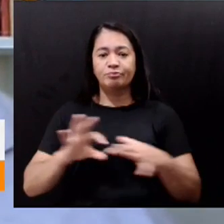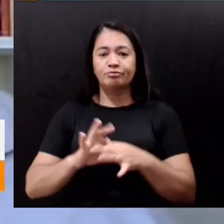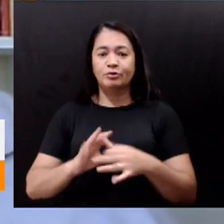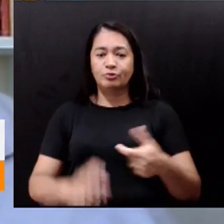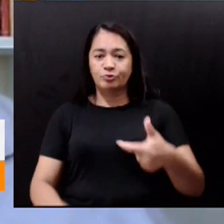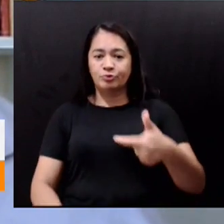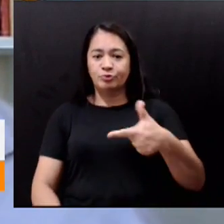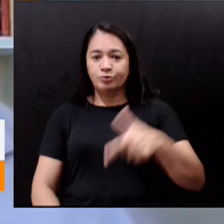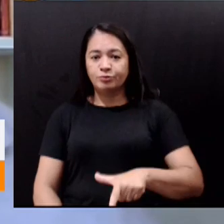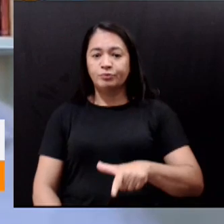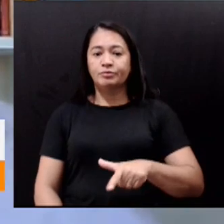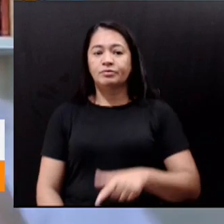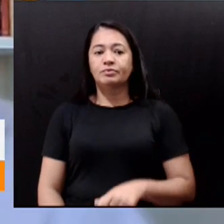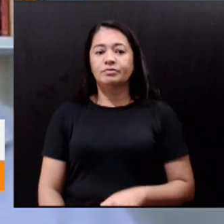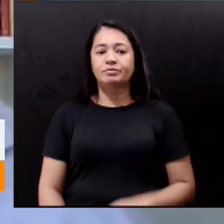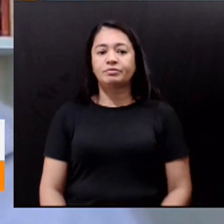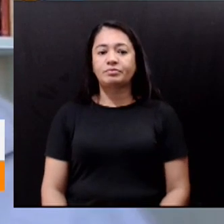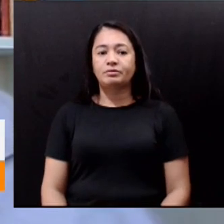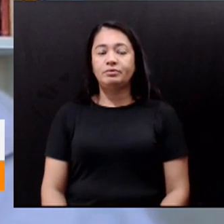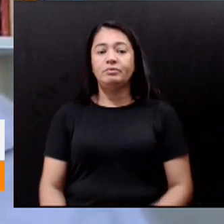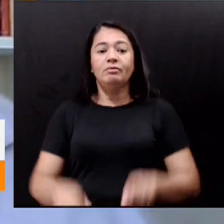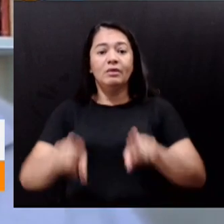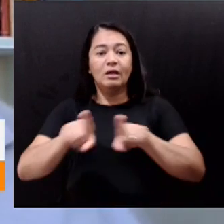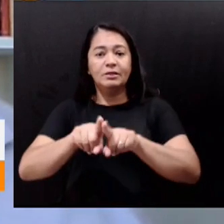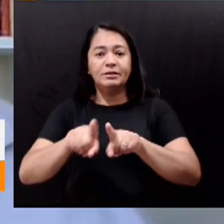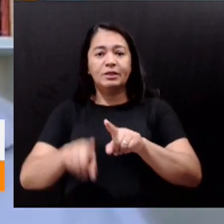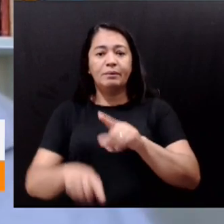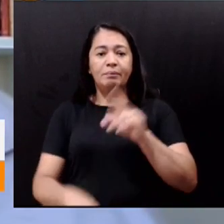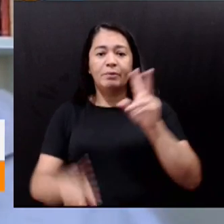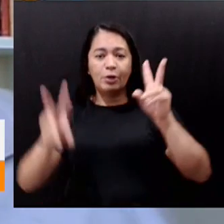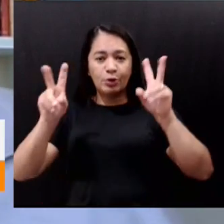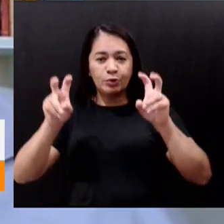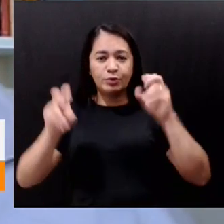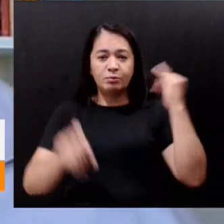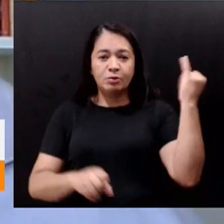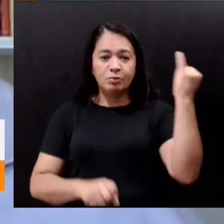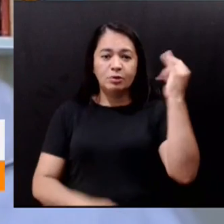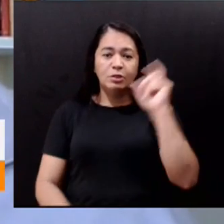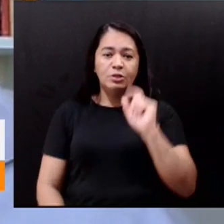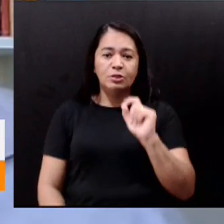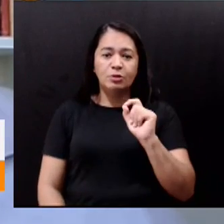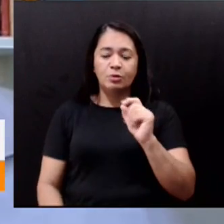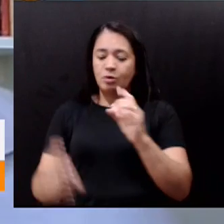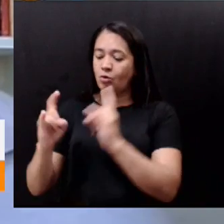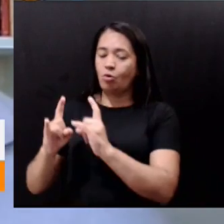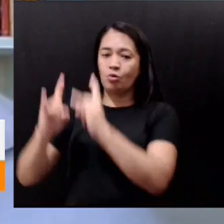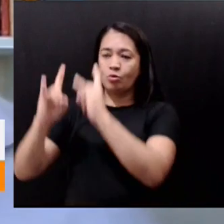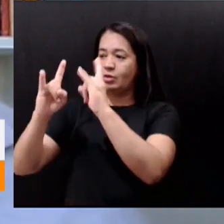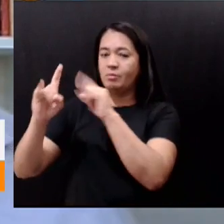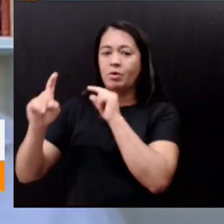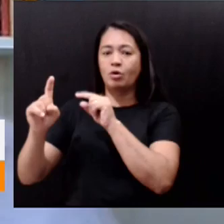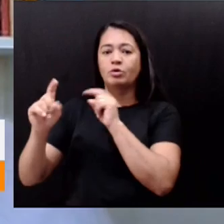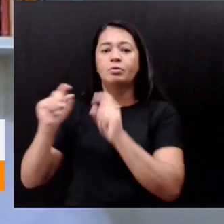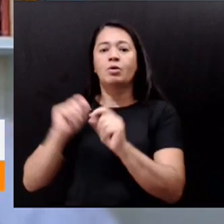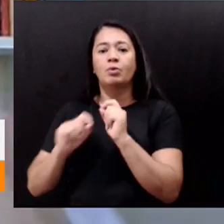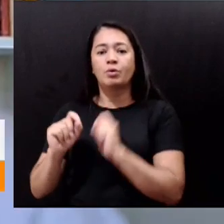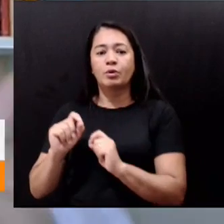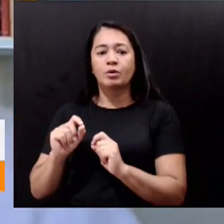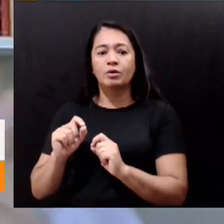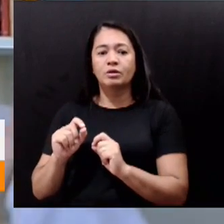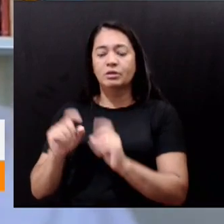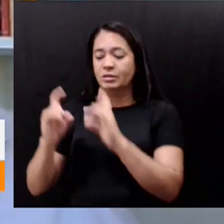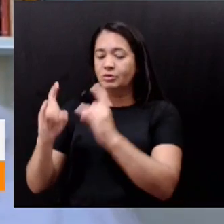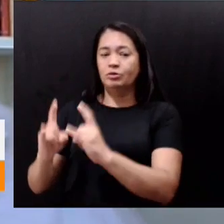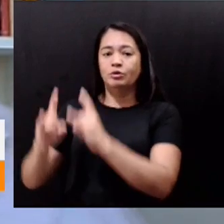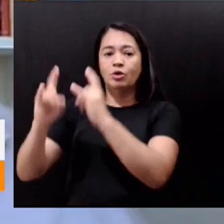só uma questão que acho que é importante pontuar nessa questão do condomínio, que é a seguinte: condomínios hoje são espaços